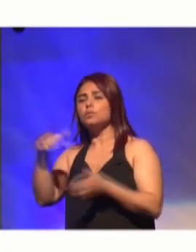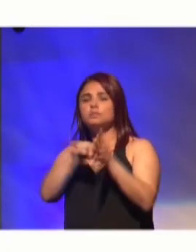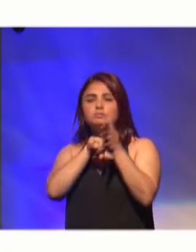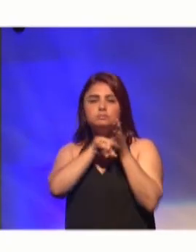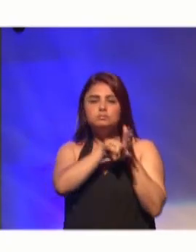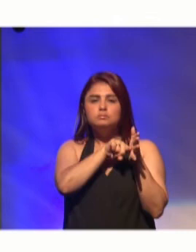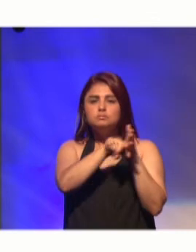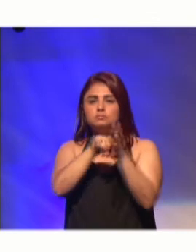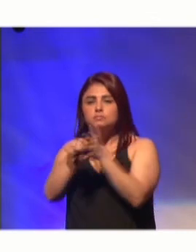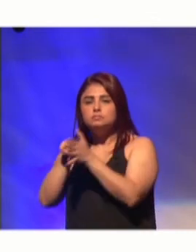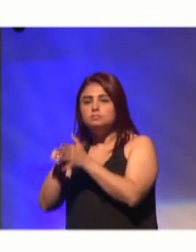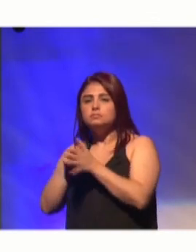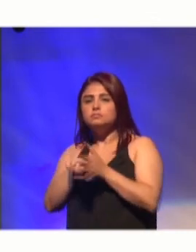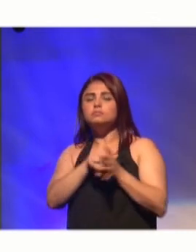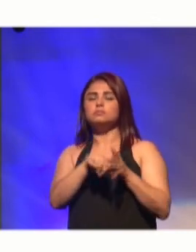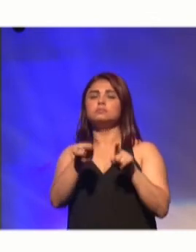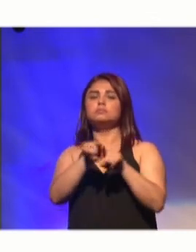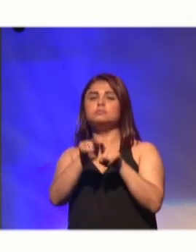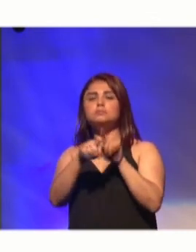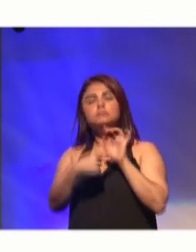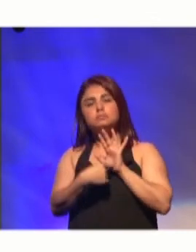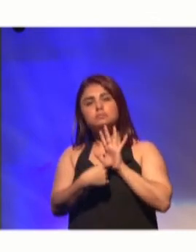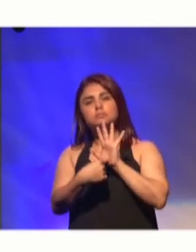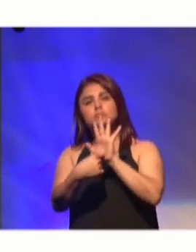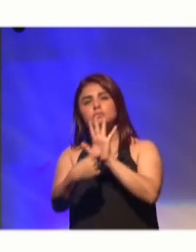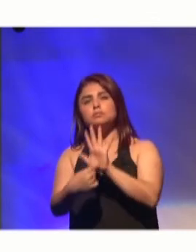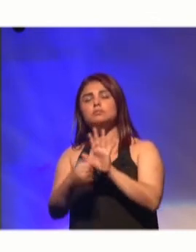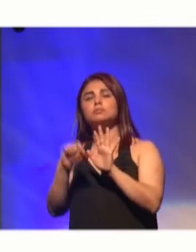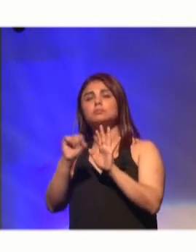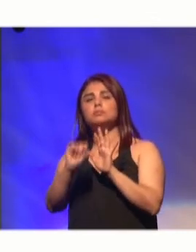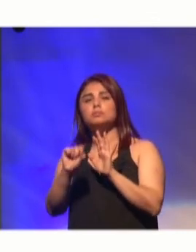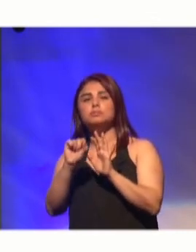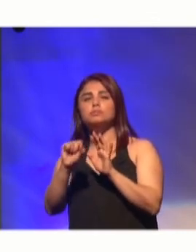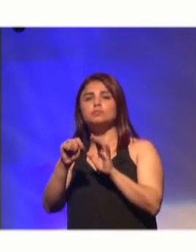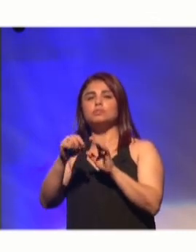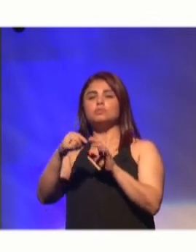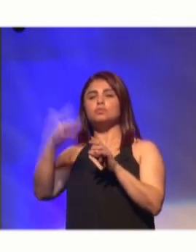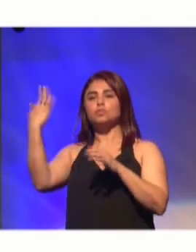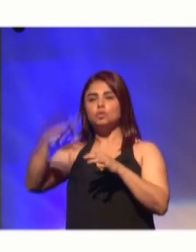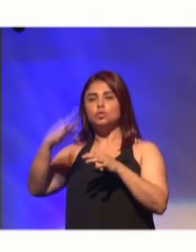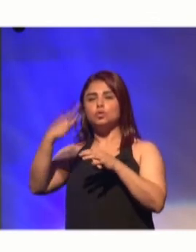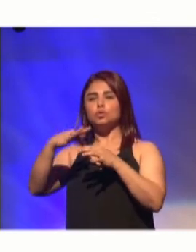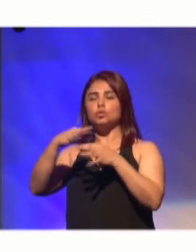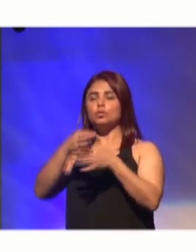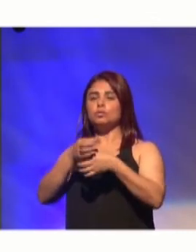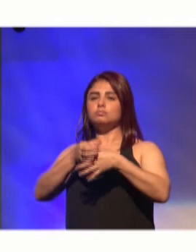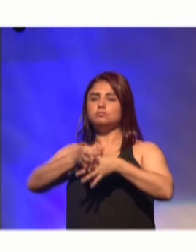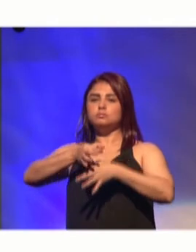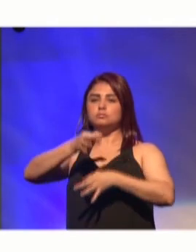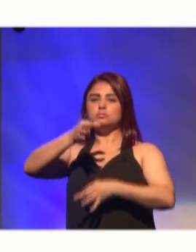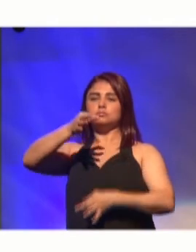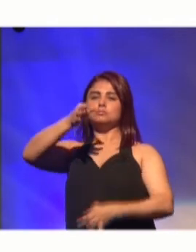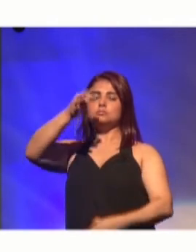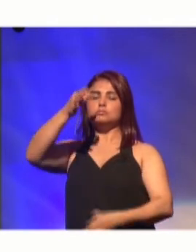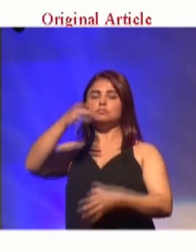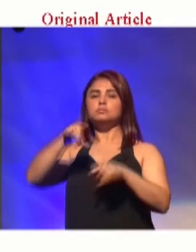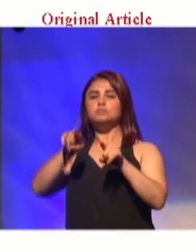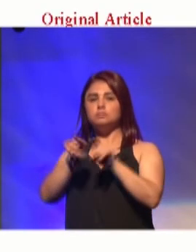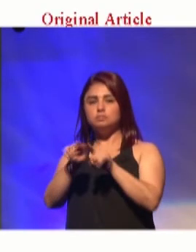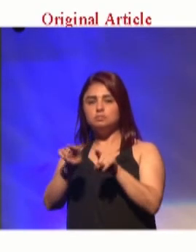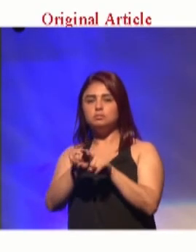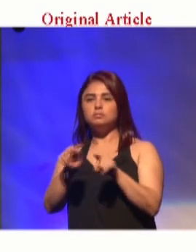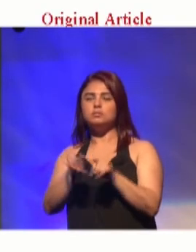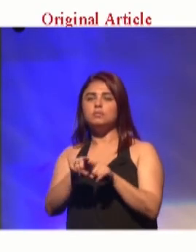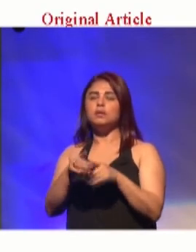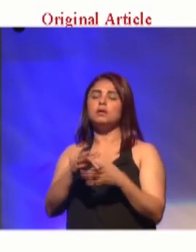literatura mostrando também para dor cervical e dor na